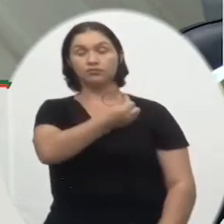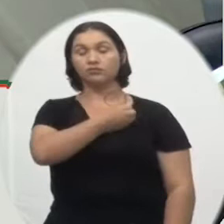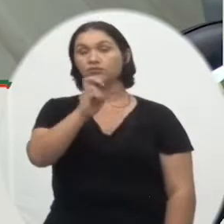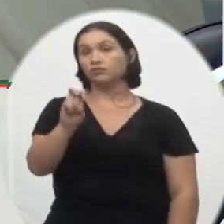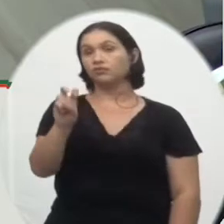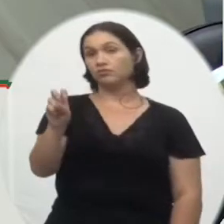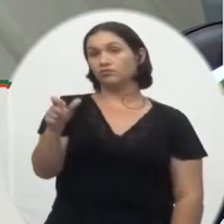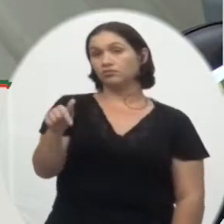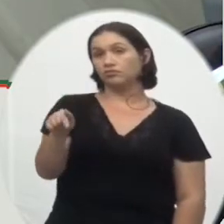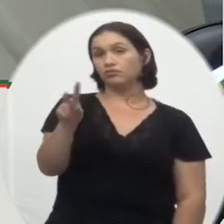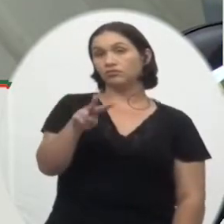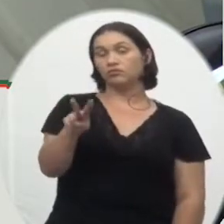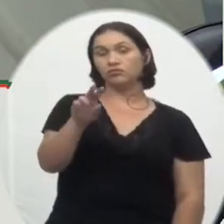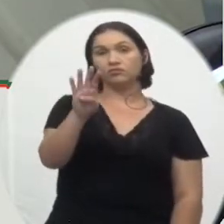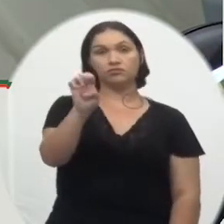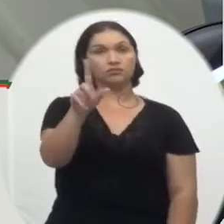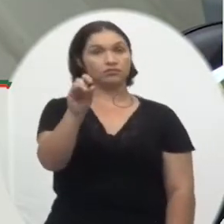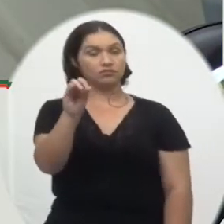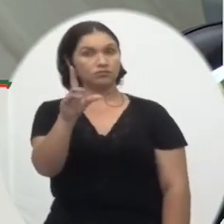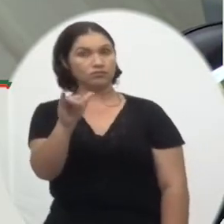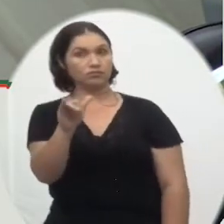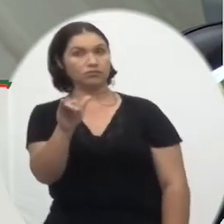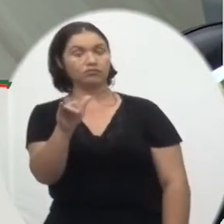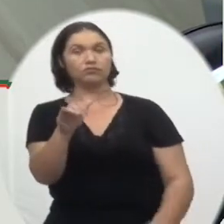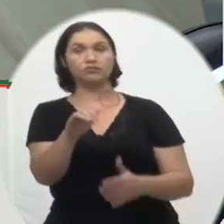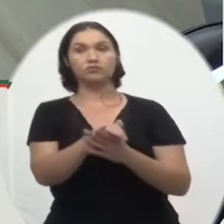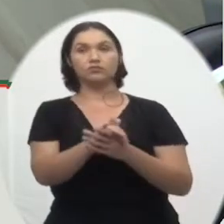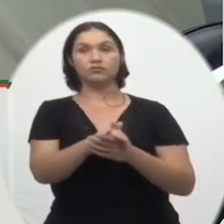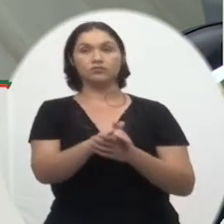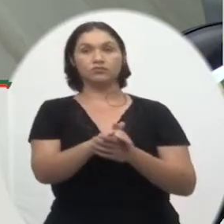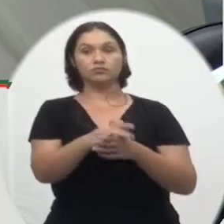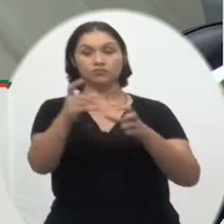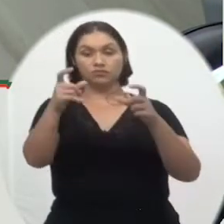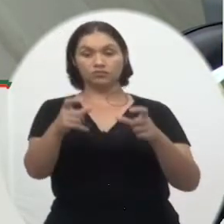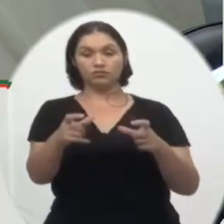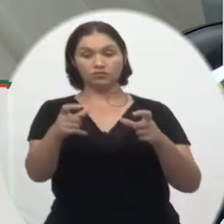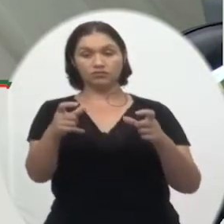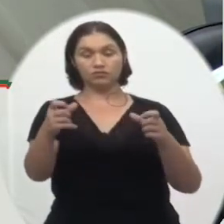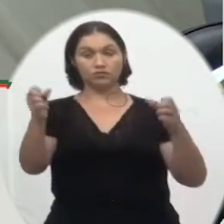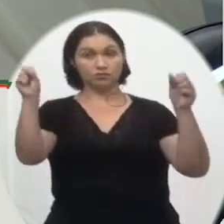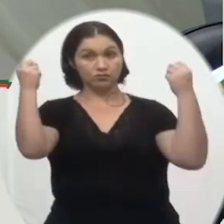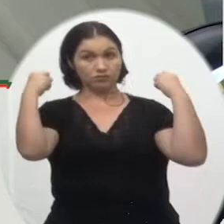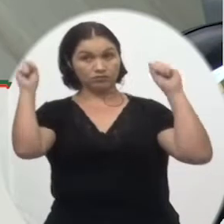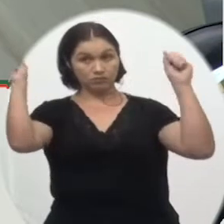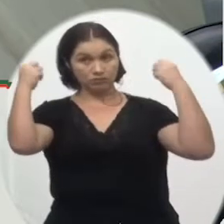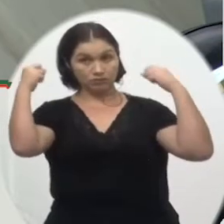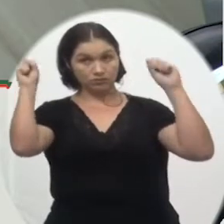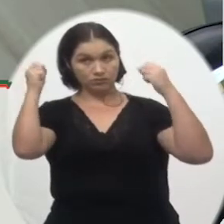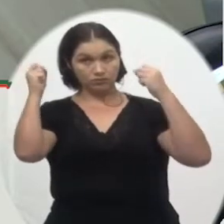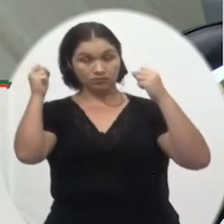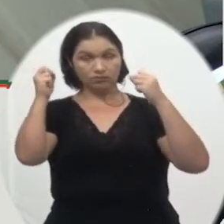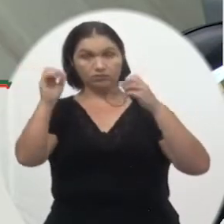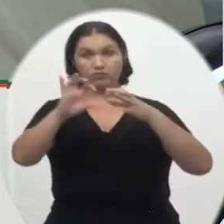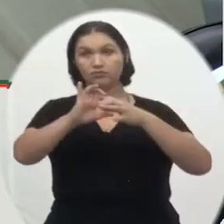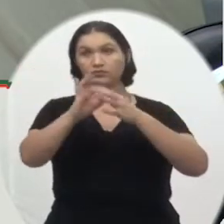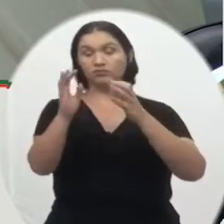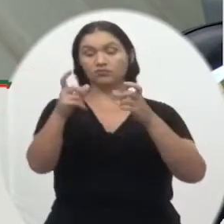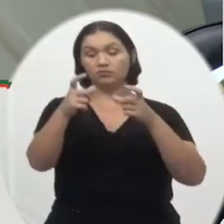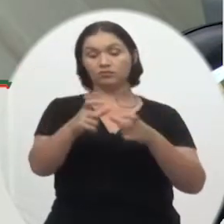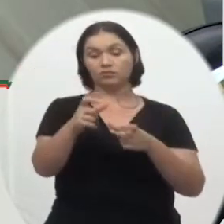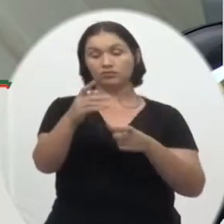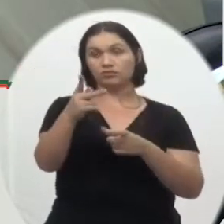557/2019, de autoria do vereador João Batista Belloli, assunto: instalação de uma academia ao ar livre no bairro Jardim das Paineiras. Indicação